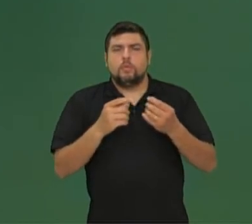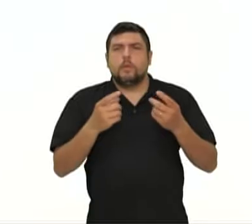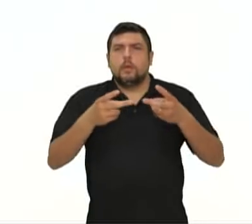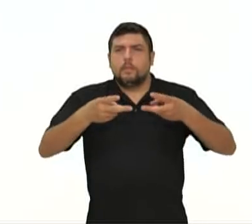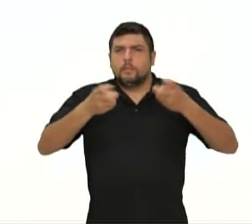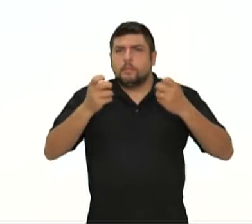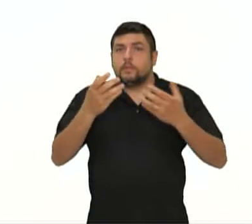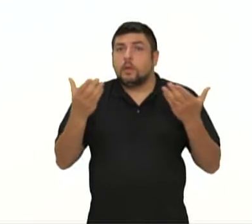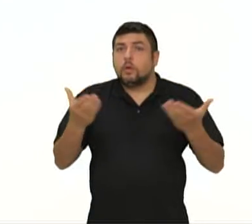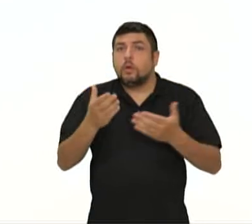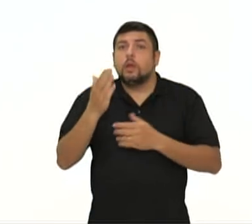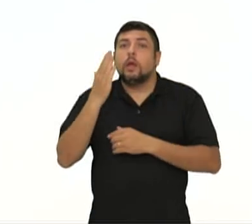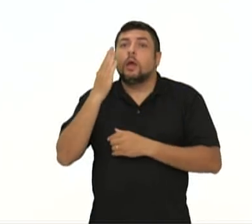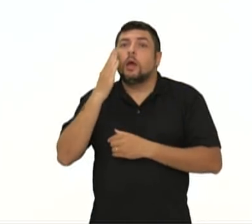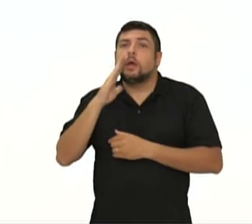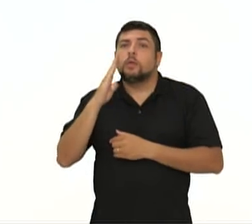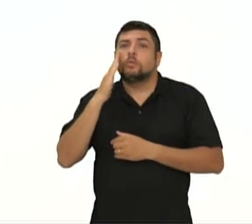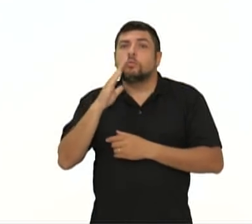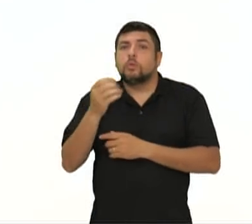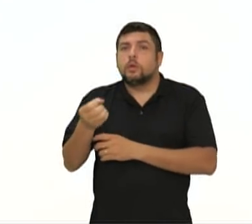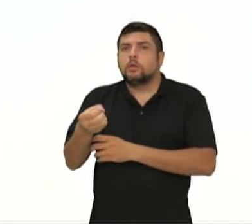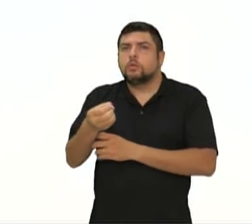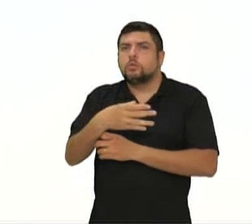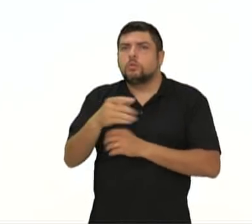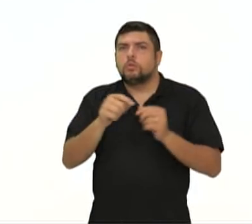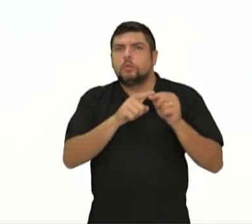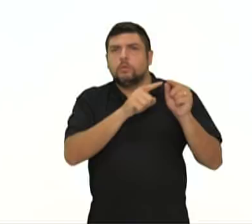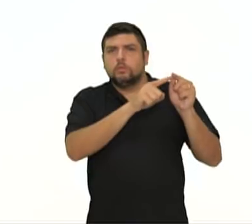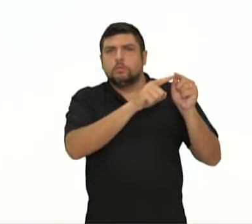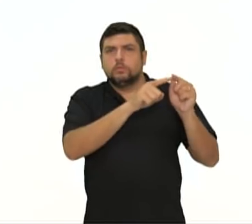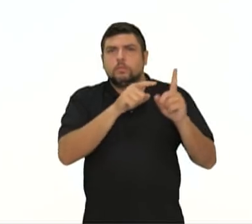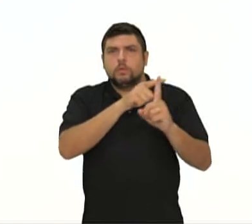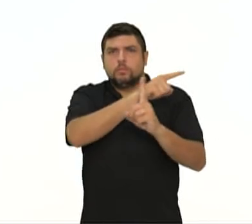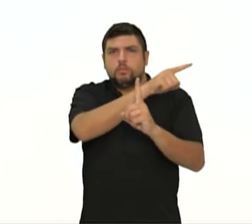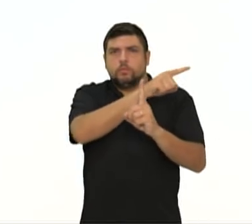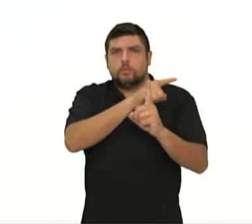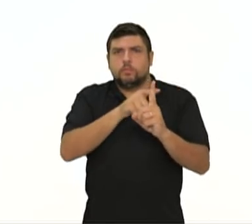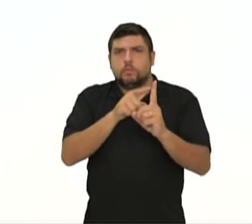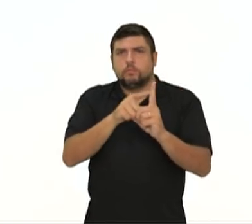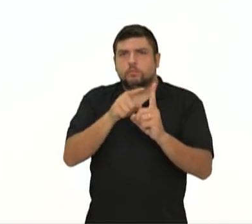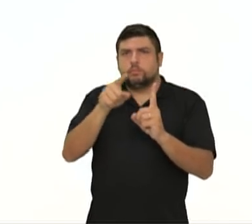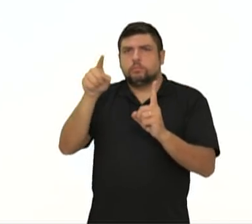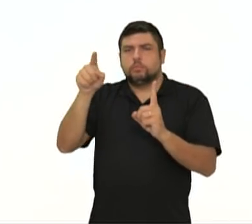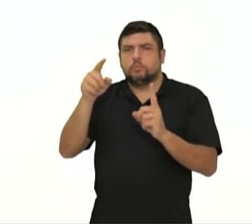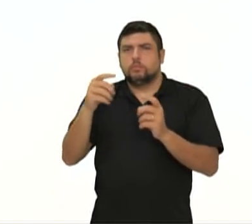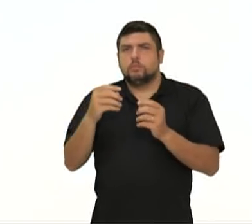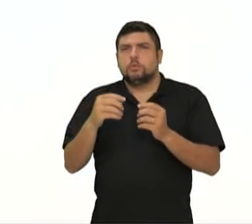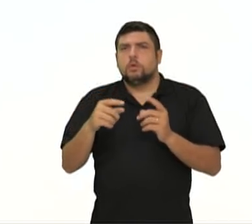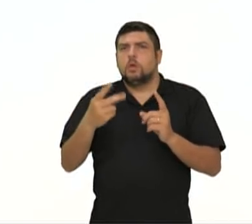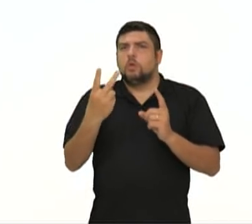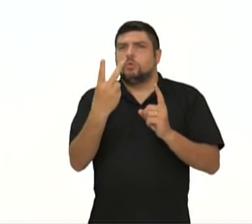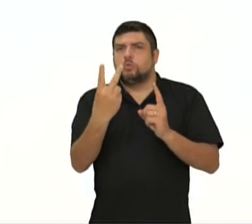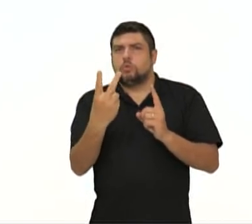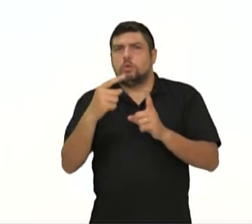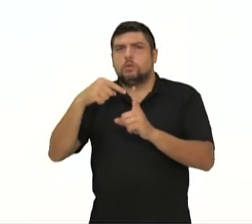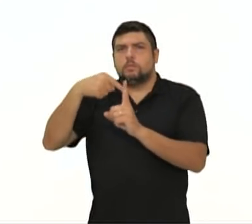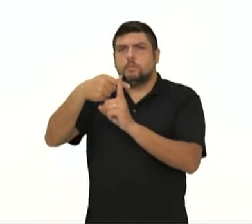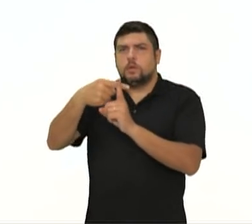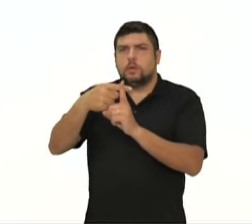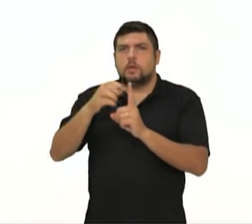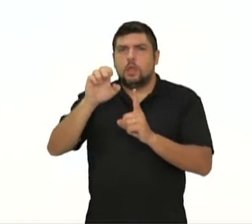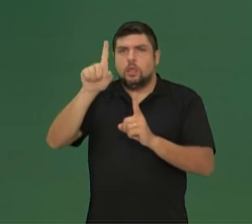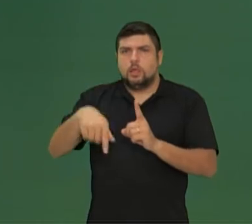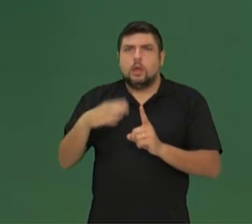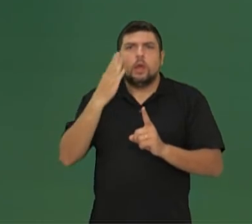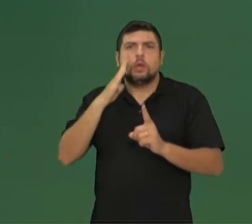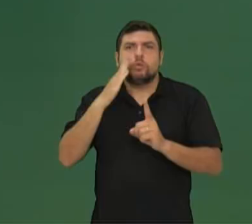em azul essa função que eu pedi para vocês pensarem. 2 mais o módulo de x menos 1. Percebam o seguinte,